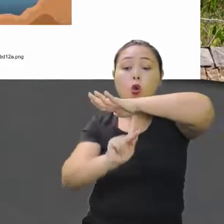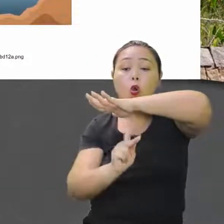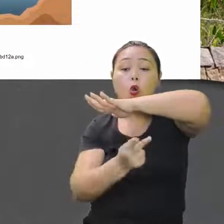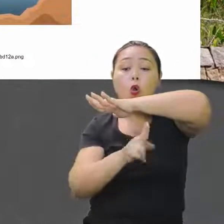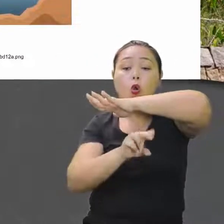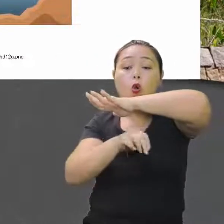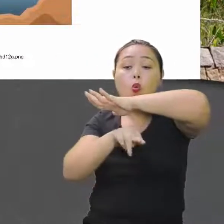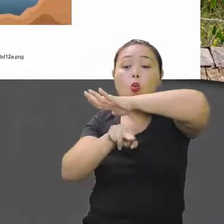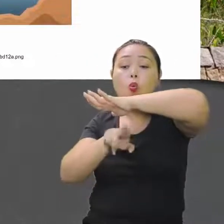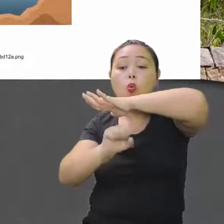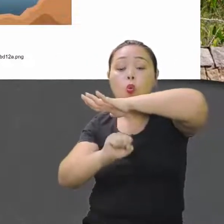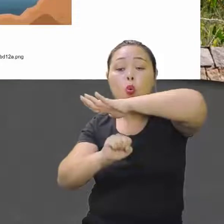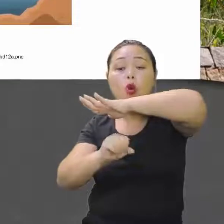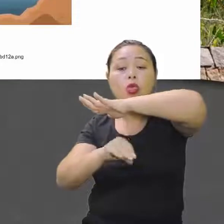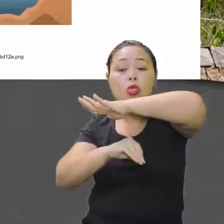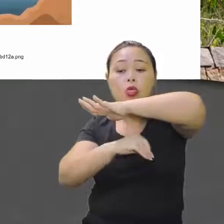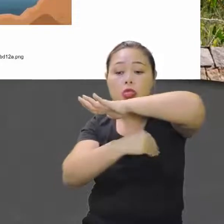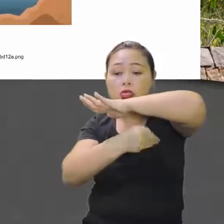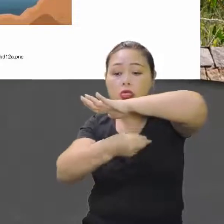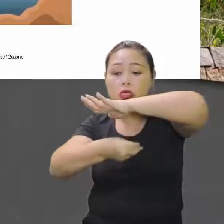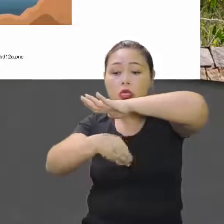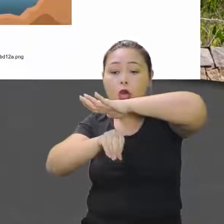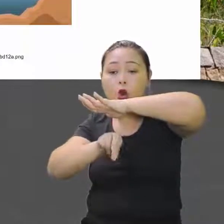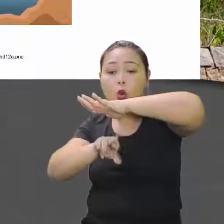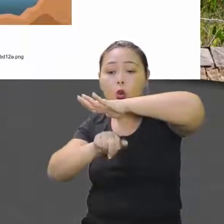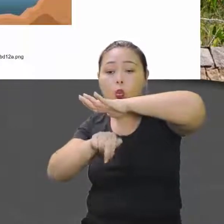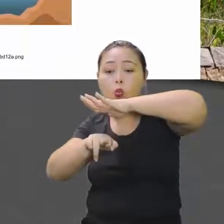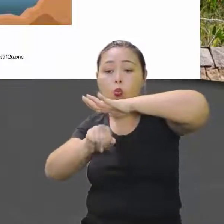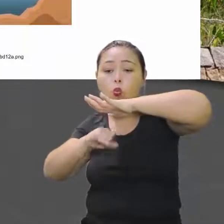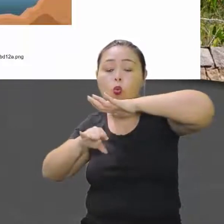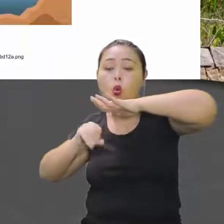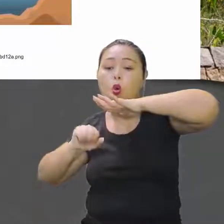A matéria orgânica que você pisa na floresta.